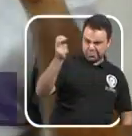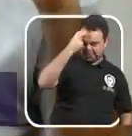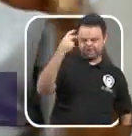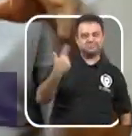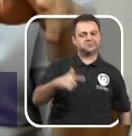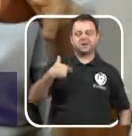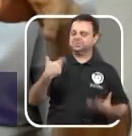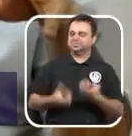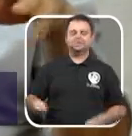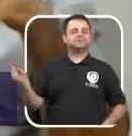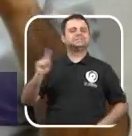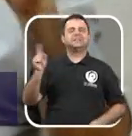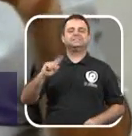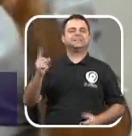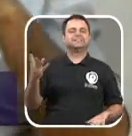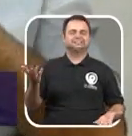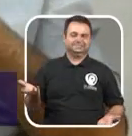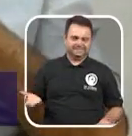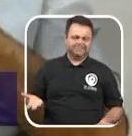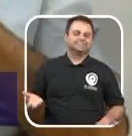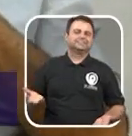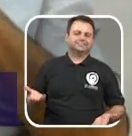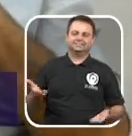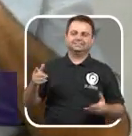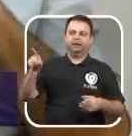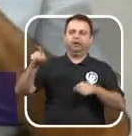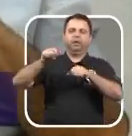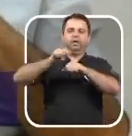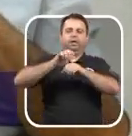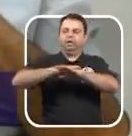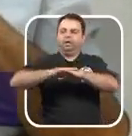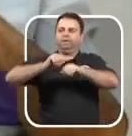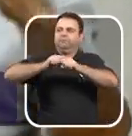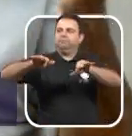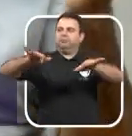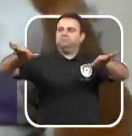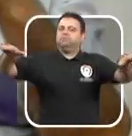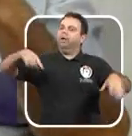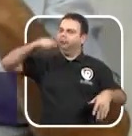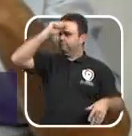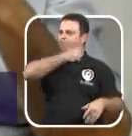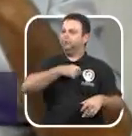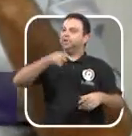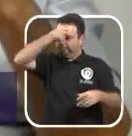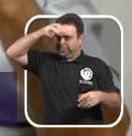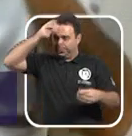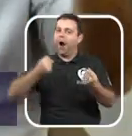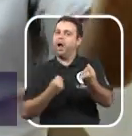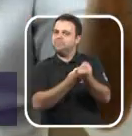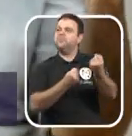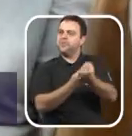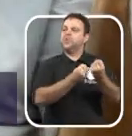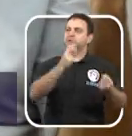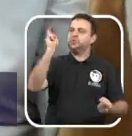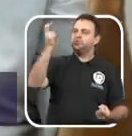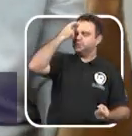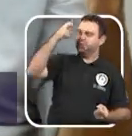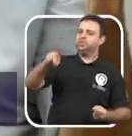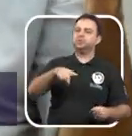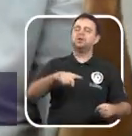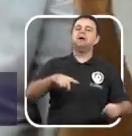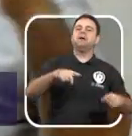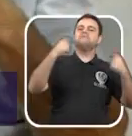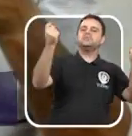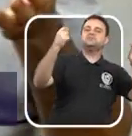grande hipocrisia que se espalha por aí, que Rio Preto tem investimento em cultura, porque tem um festival internacional de teatro, tem um festival de